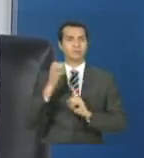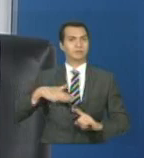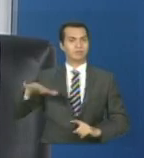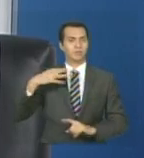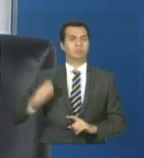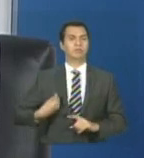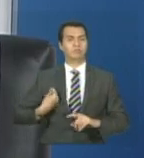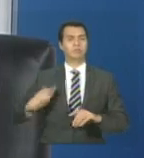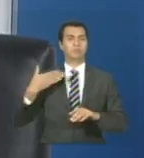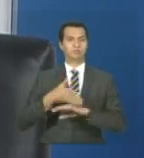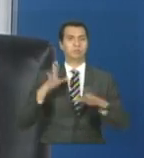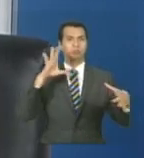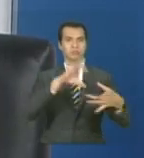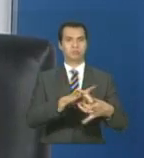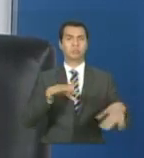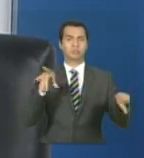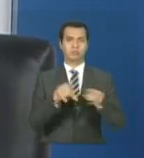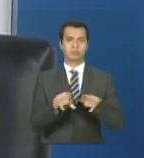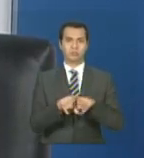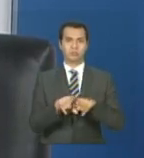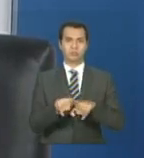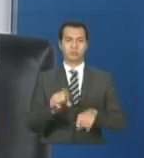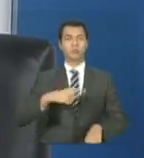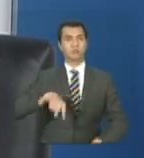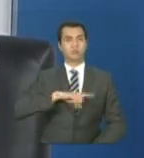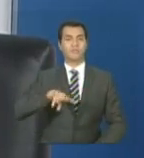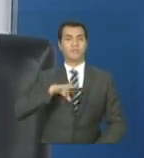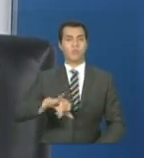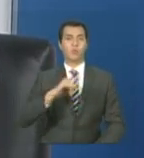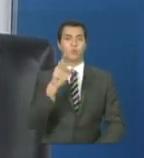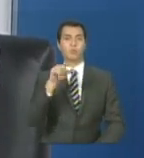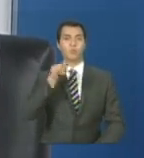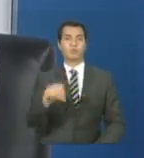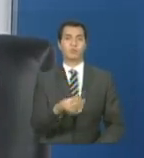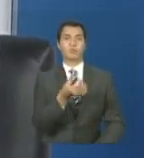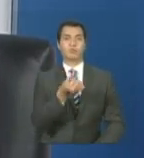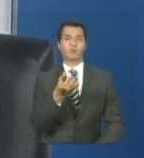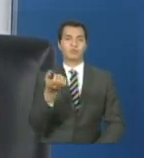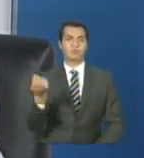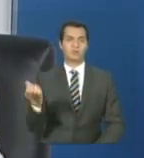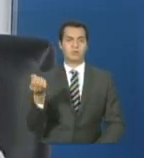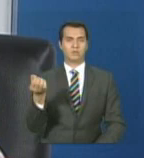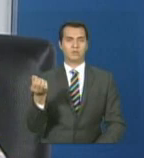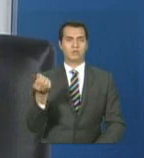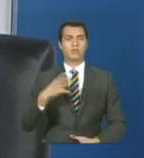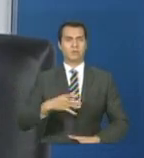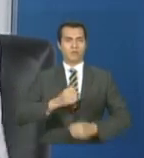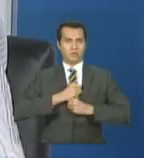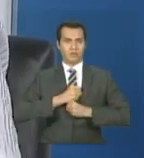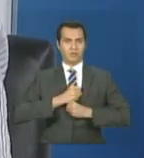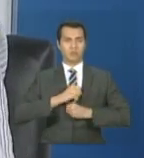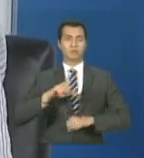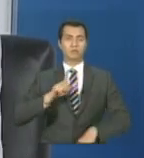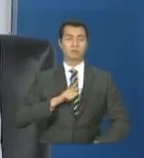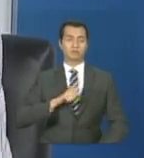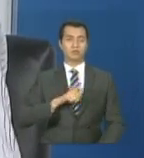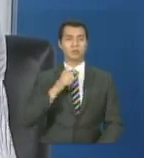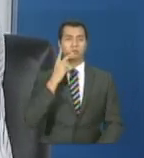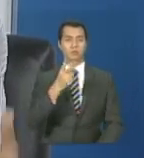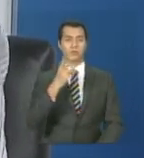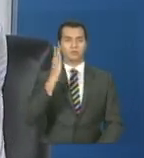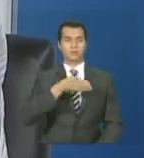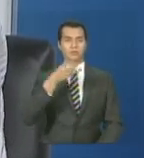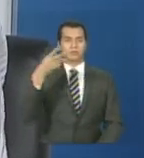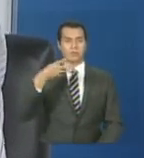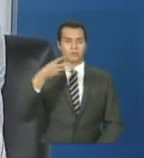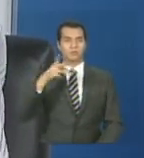esse processo de participação social. Nós vamos ter 1.600 delegados, né, dois terços da sociedade civil, que passaram por um processo de construção